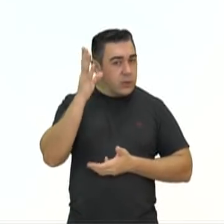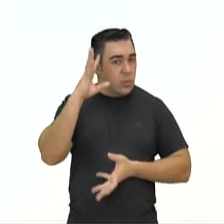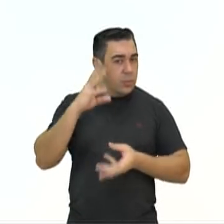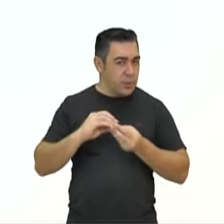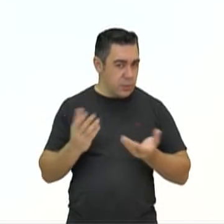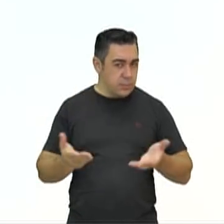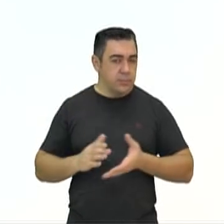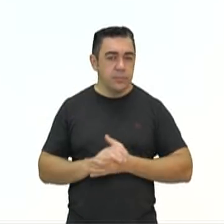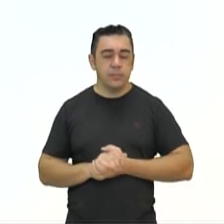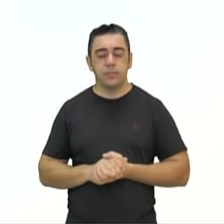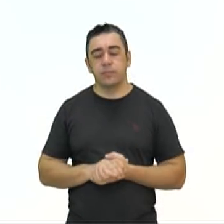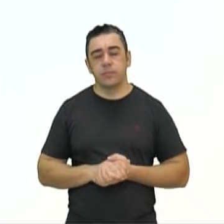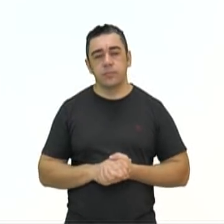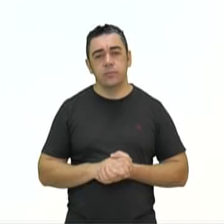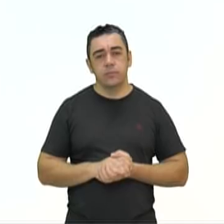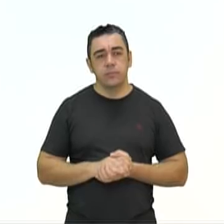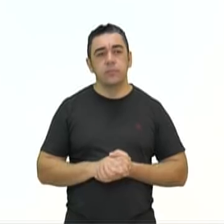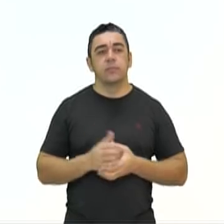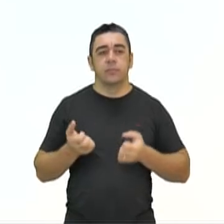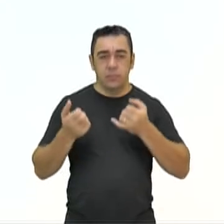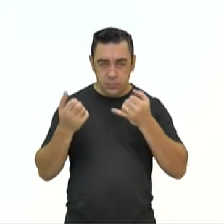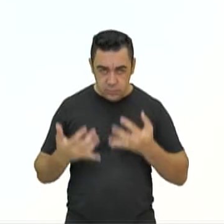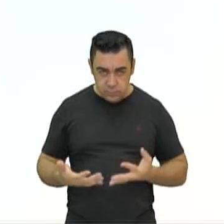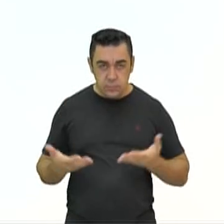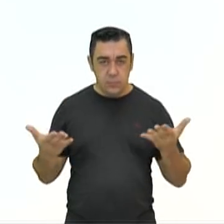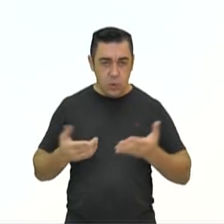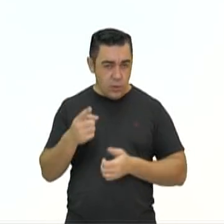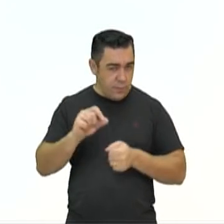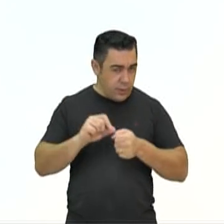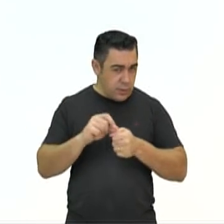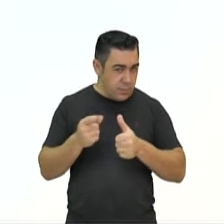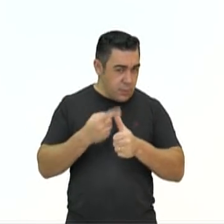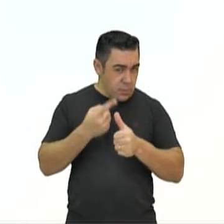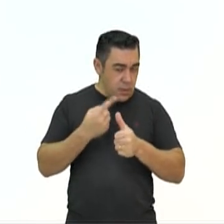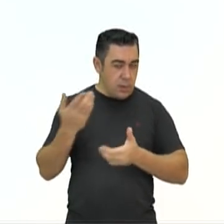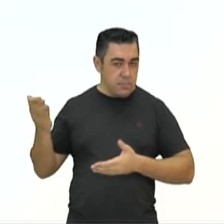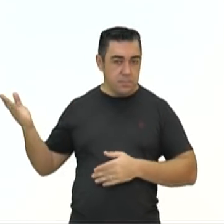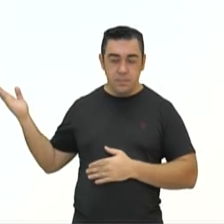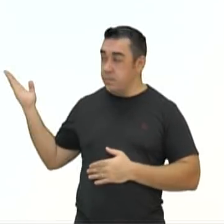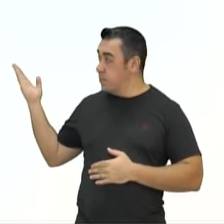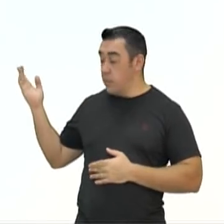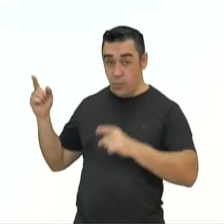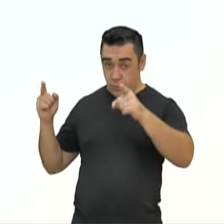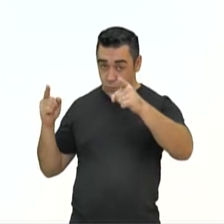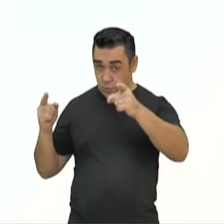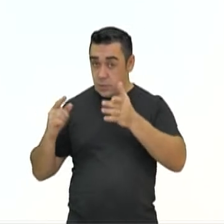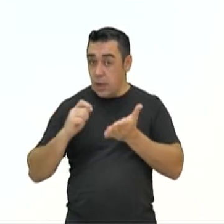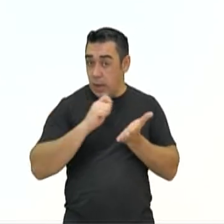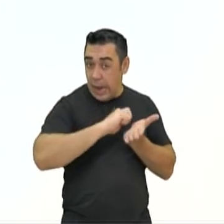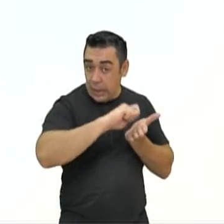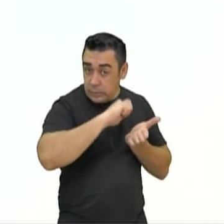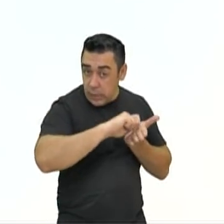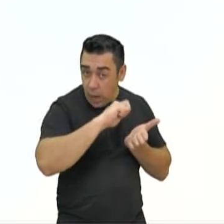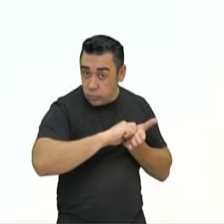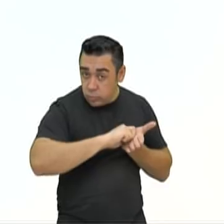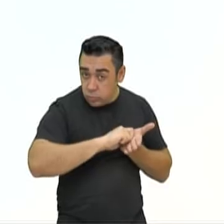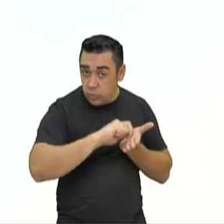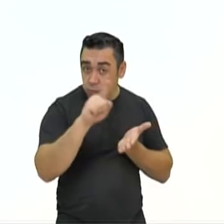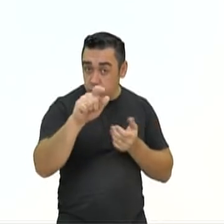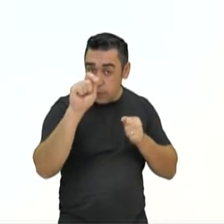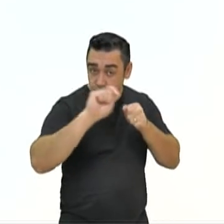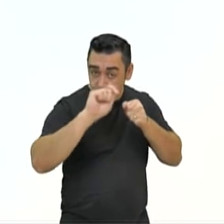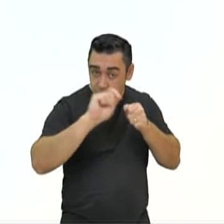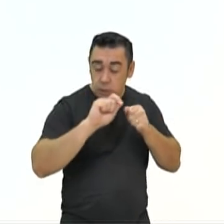bacana. Como a gente falou agora há pouco, vamos fazer a primeira atividade aqui. Ó. No caderno, né? Então, você vai